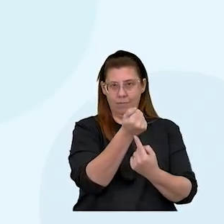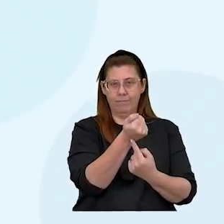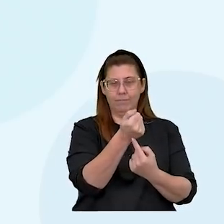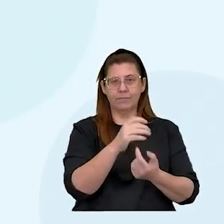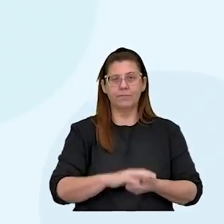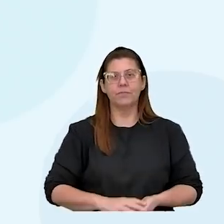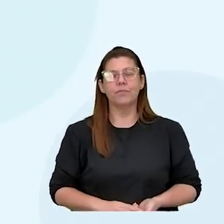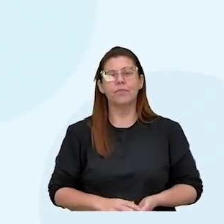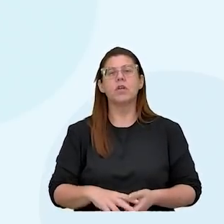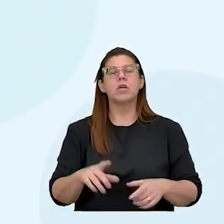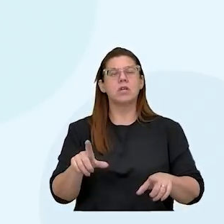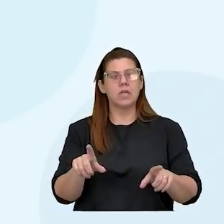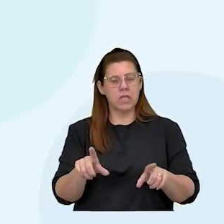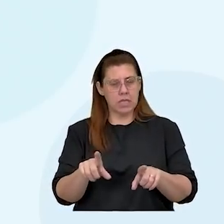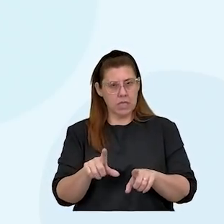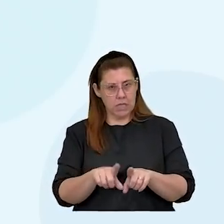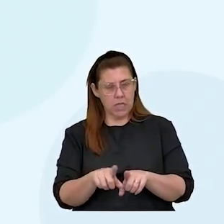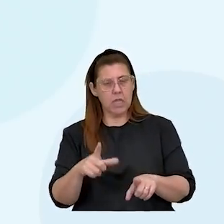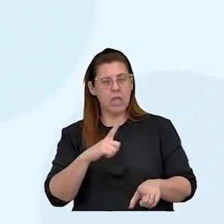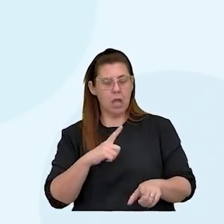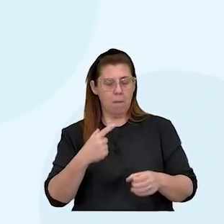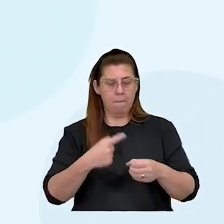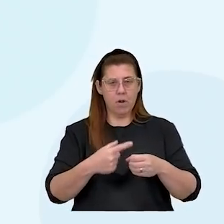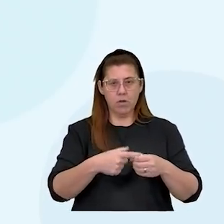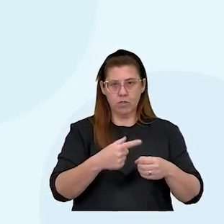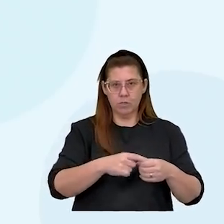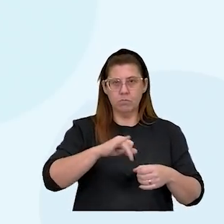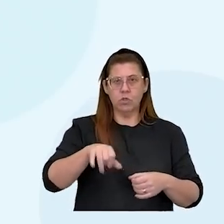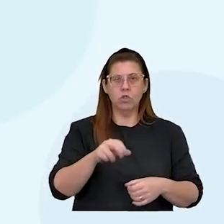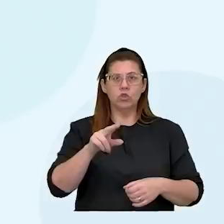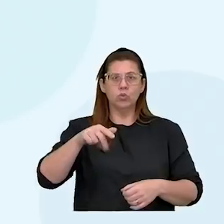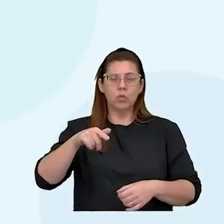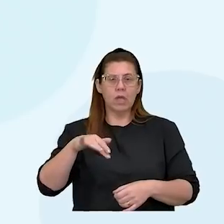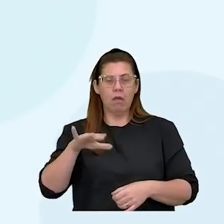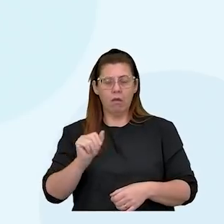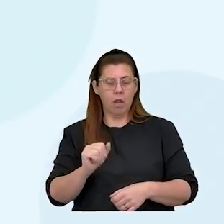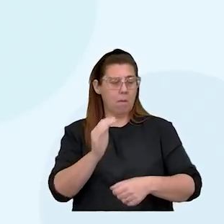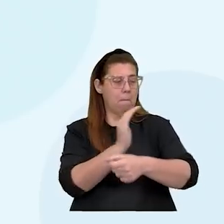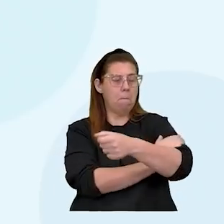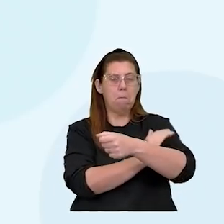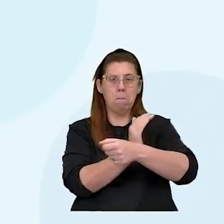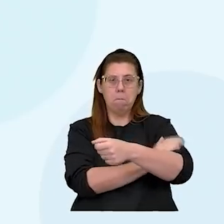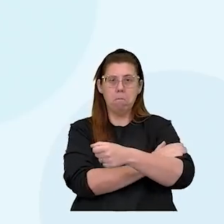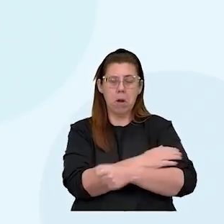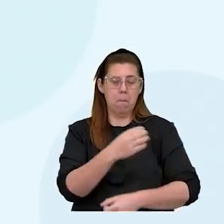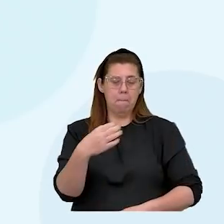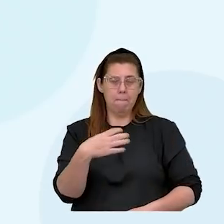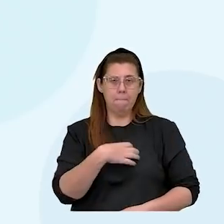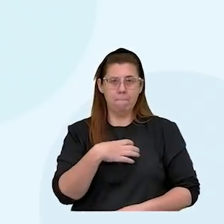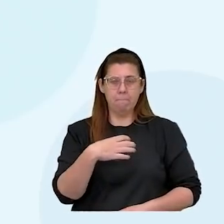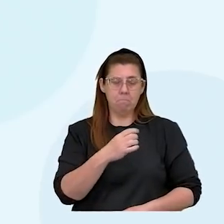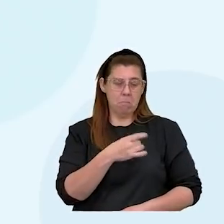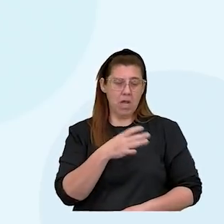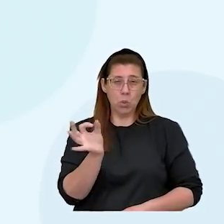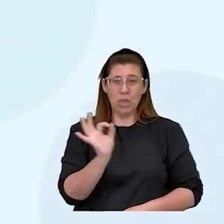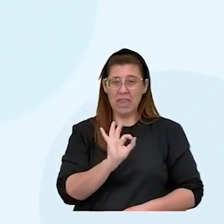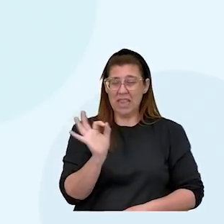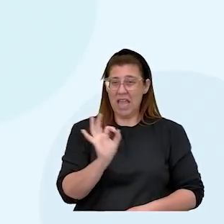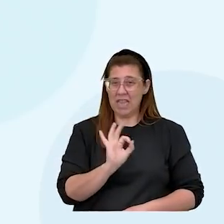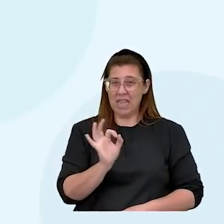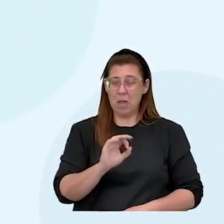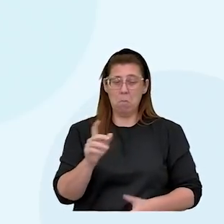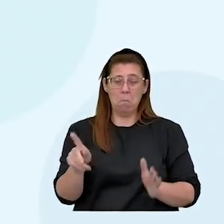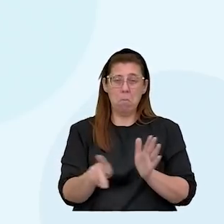idolatrada, e que tem o município de Junqueira como um braço forte que nem teme quem te adora a própria morte,